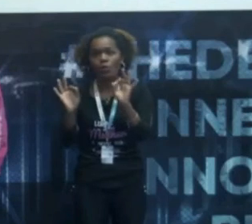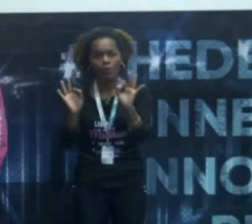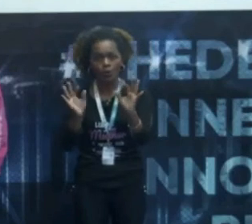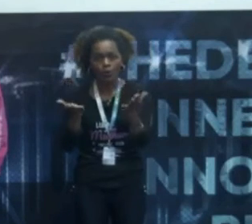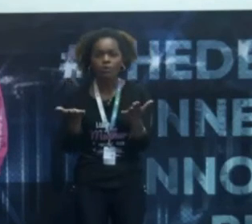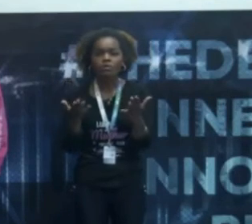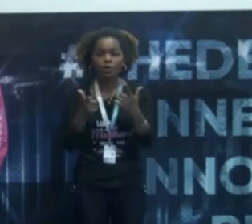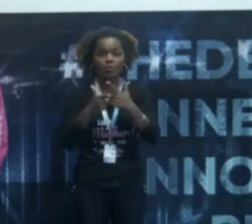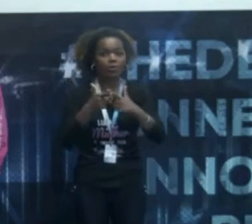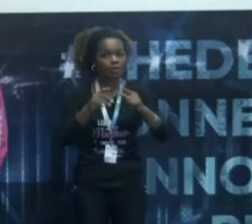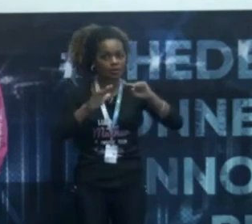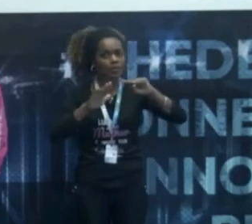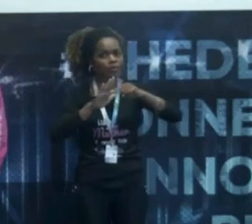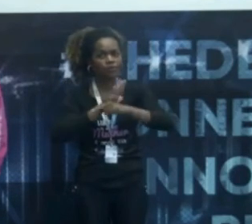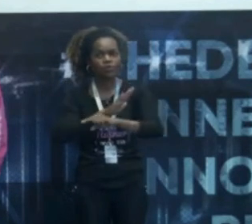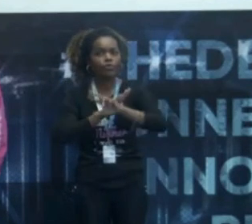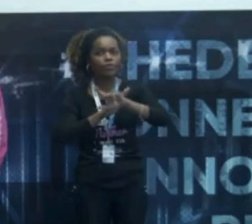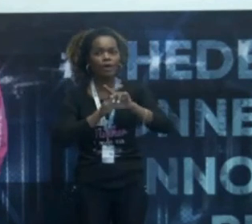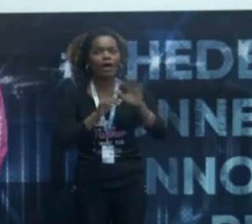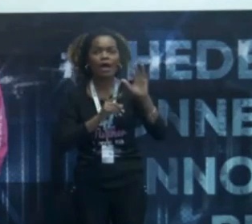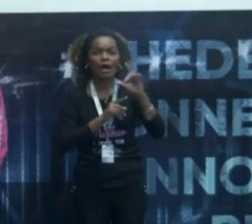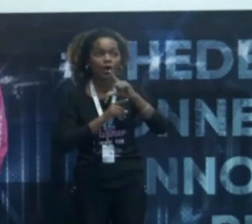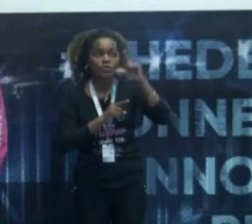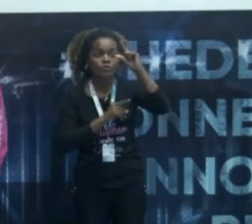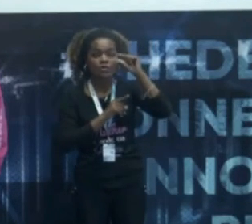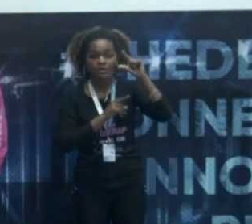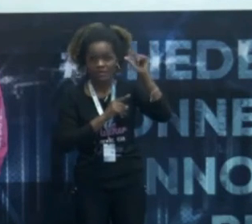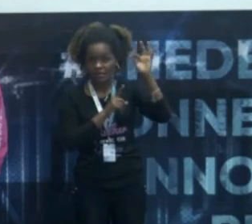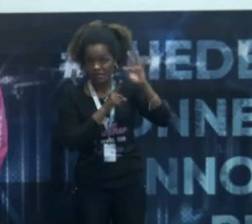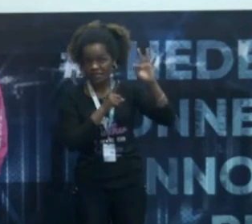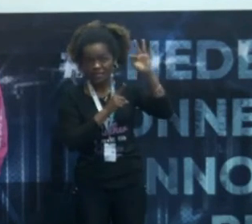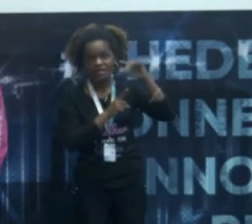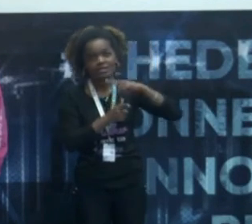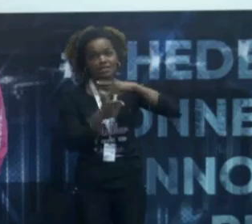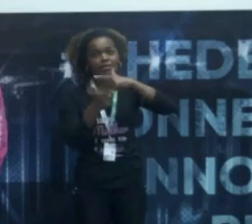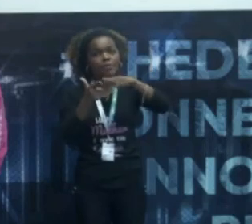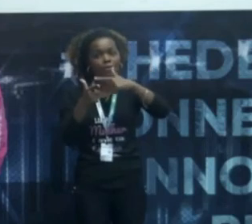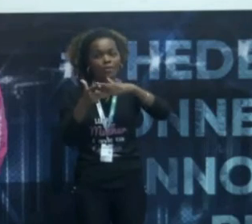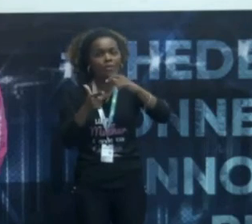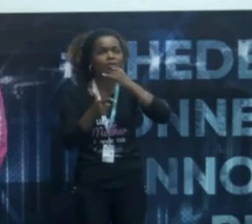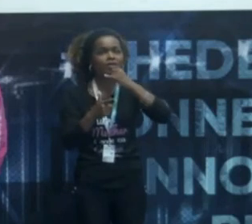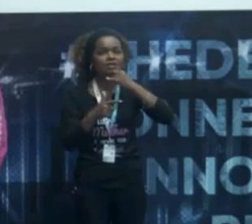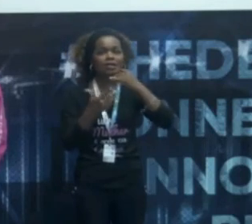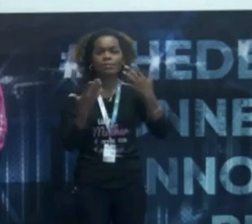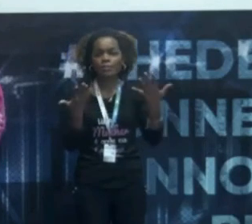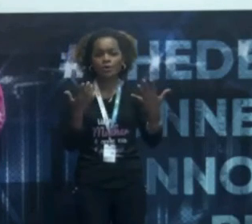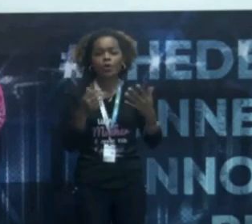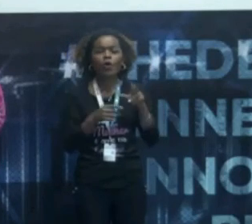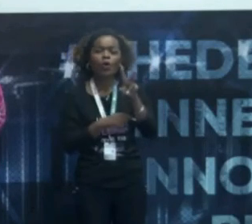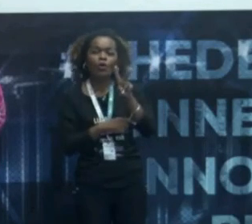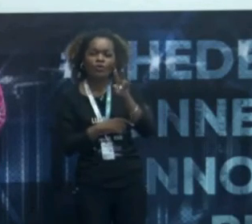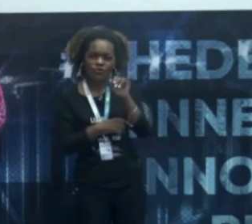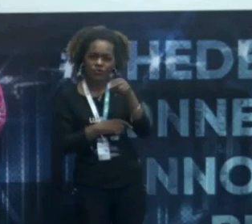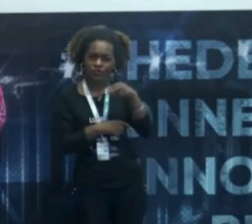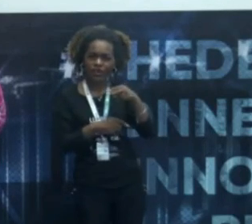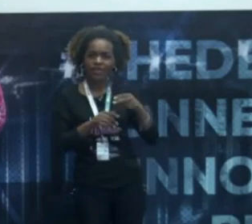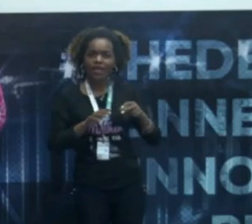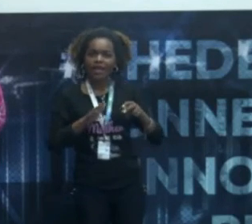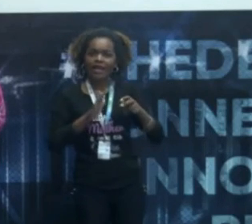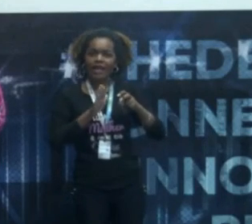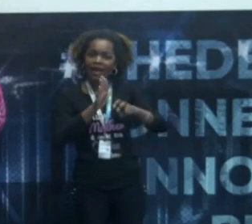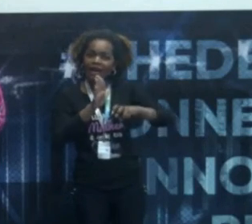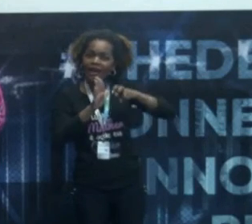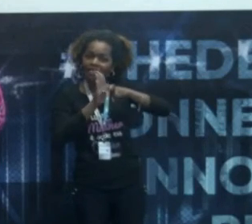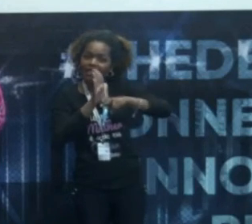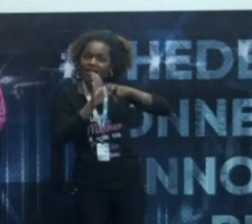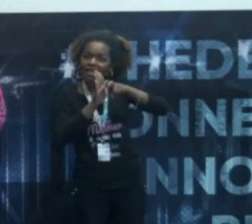do que as universidades também. Tem problema de calçada, né? O Vini é cadeirante, pode falar isso muito bem para a gente. Como